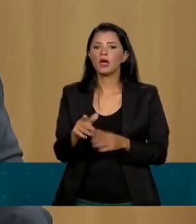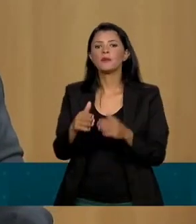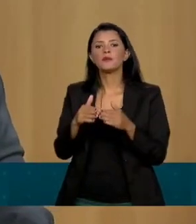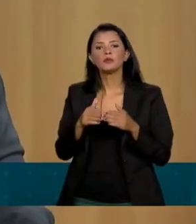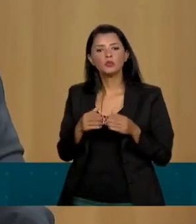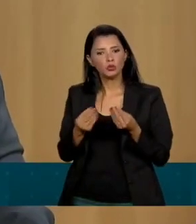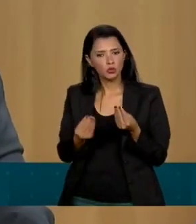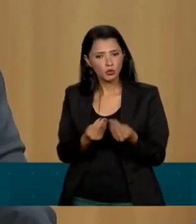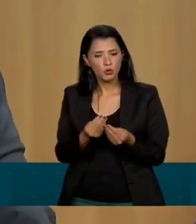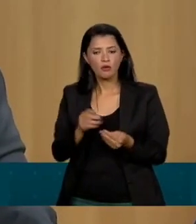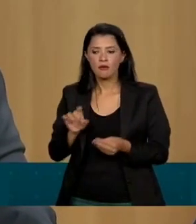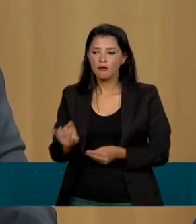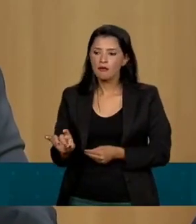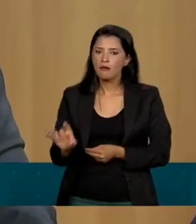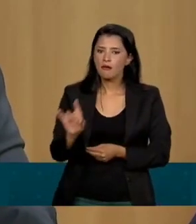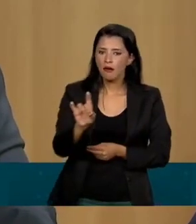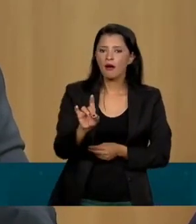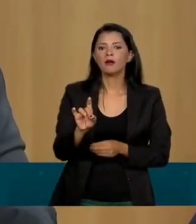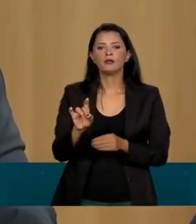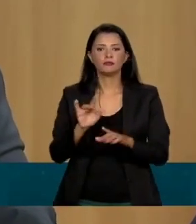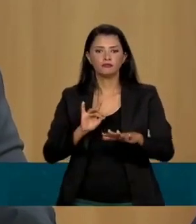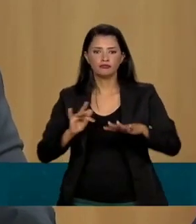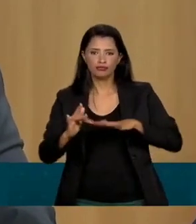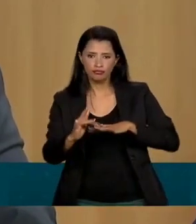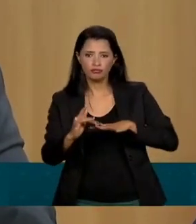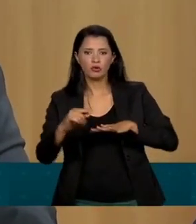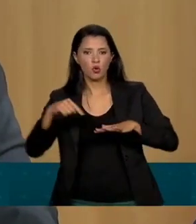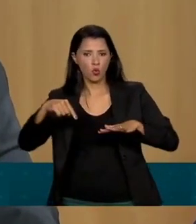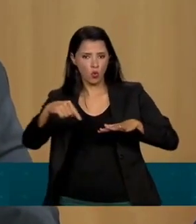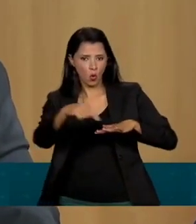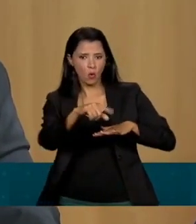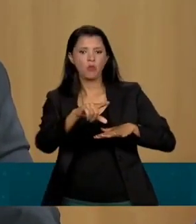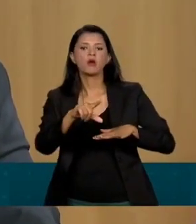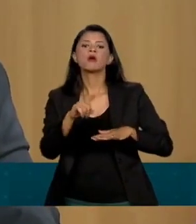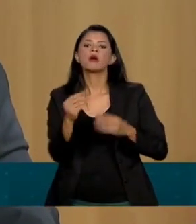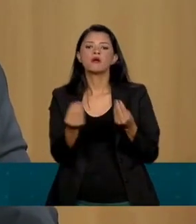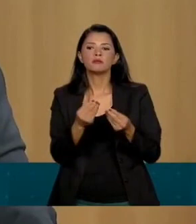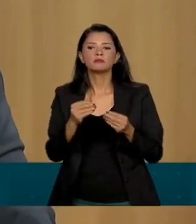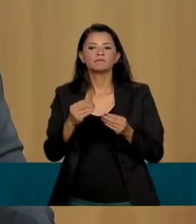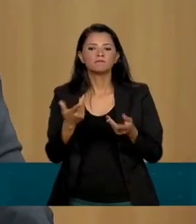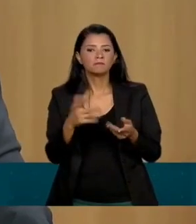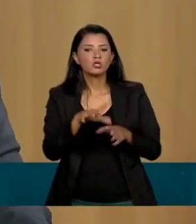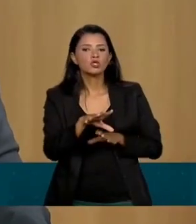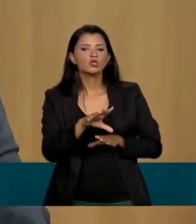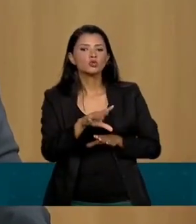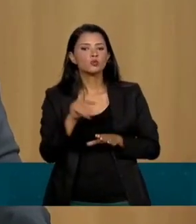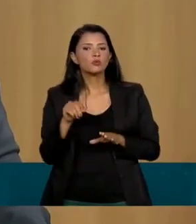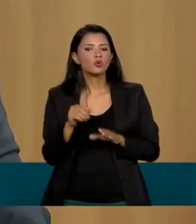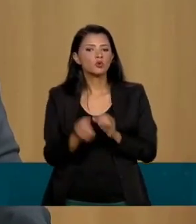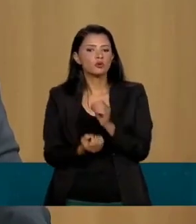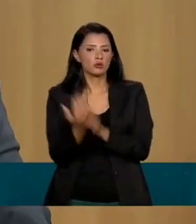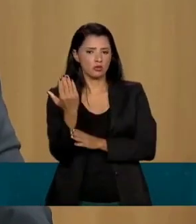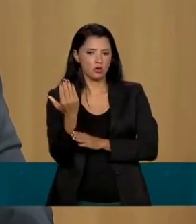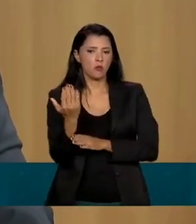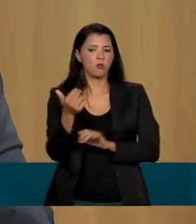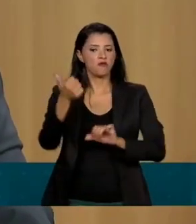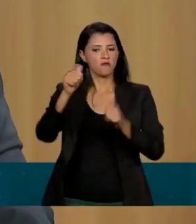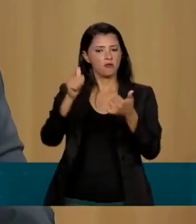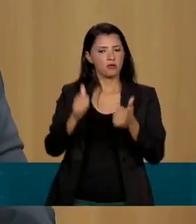requisitar que cada rede social adote uma avaliação dos riscos